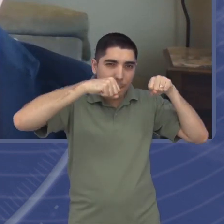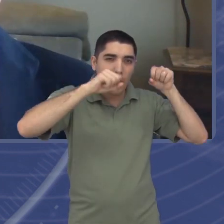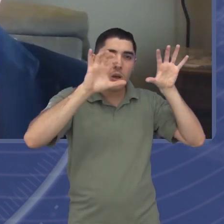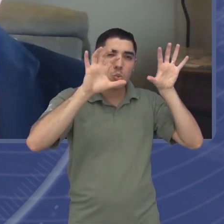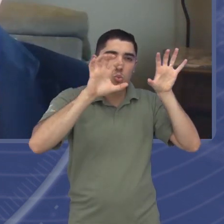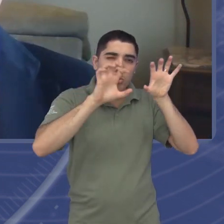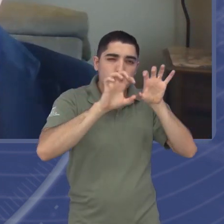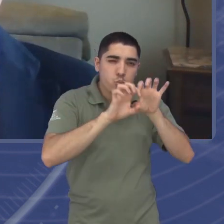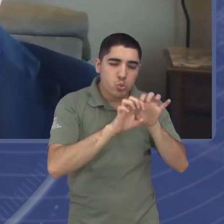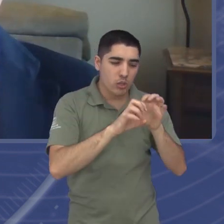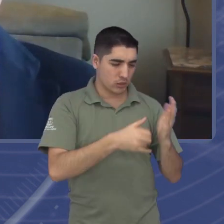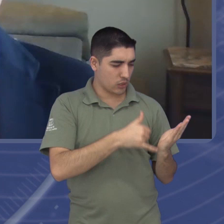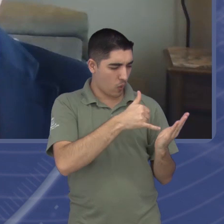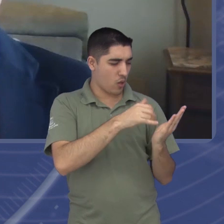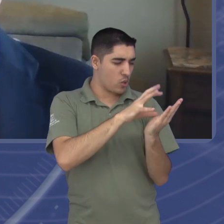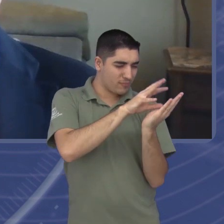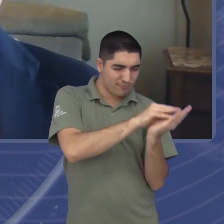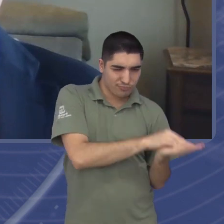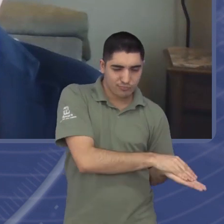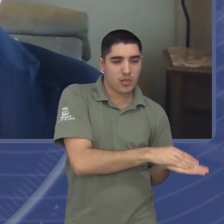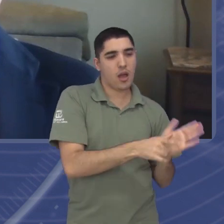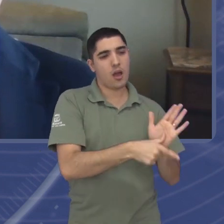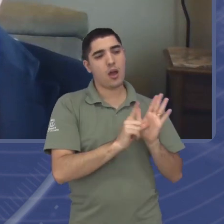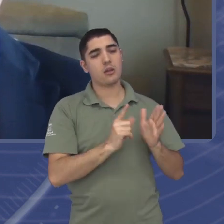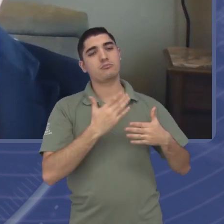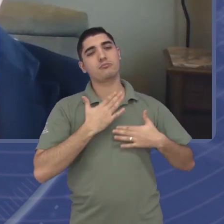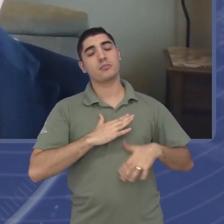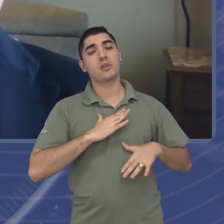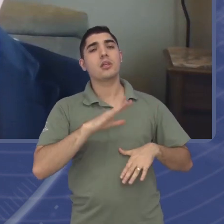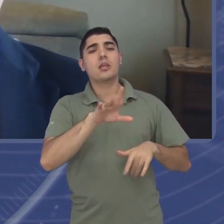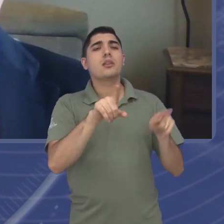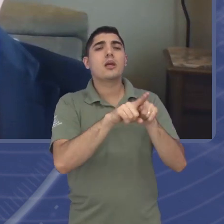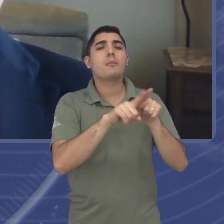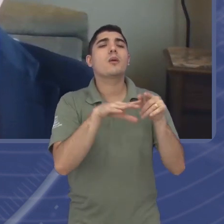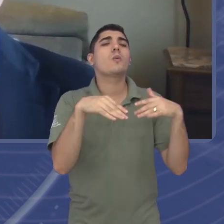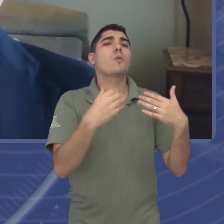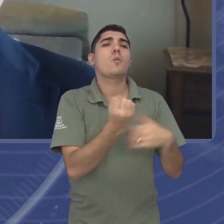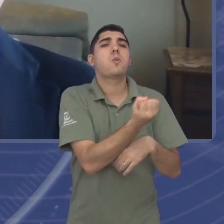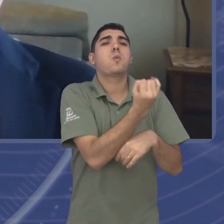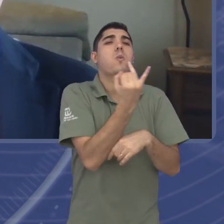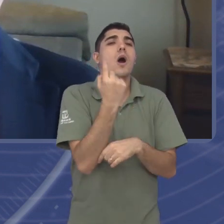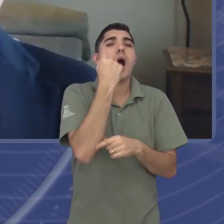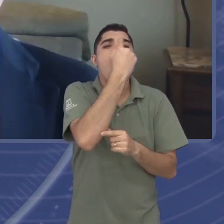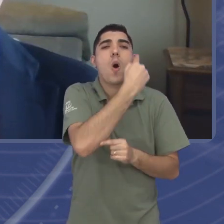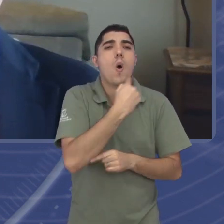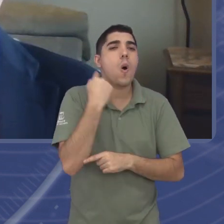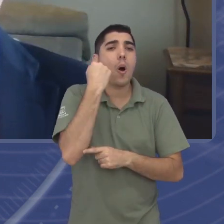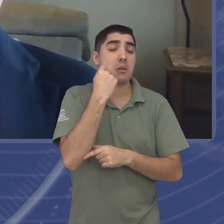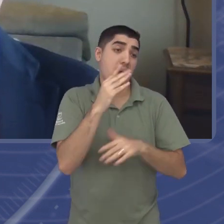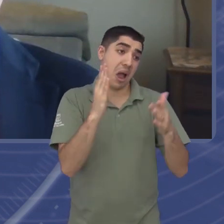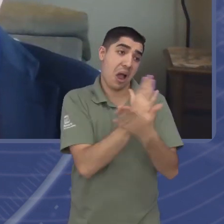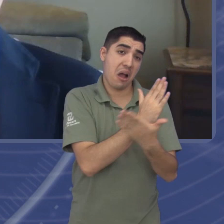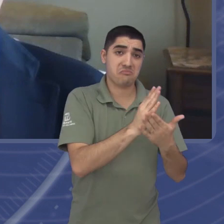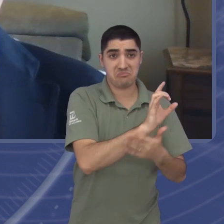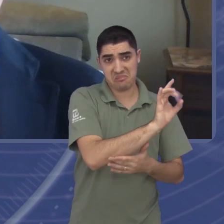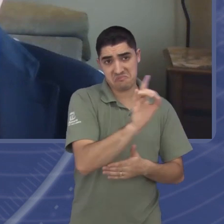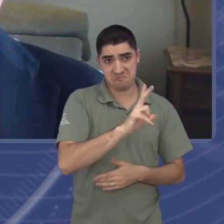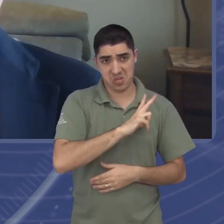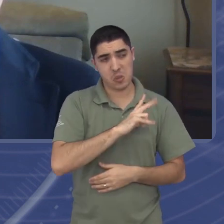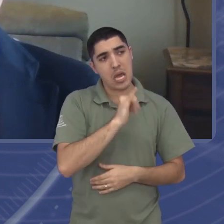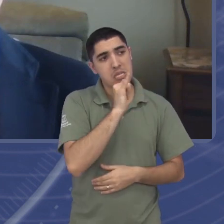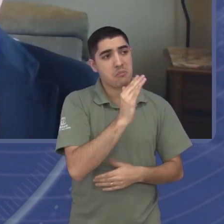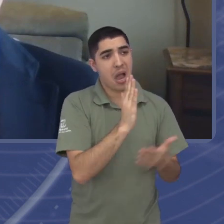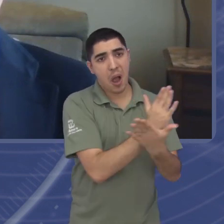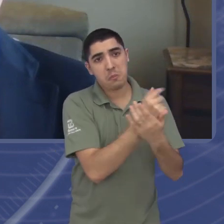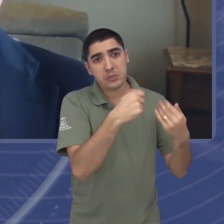nesse sentido? E quando a gente fala de horas de sono, né, horas dormidas, aí é muito particular, tem pessoas que precisam de 8, outras